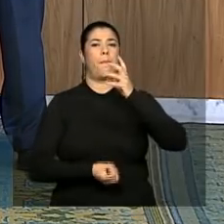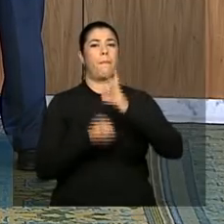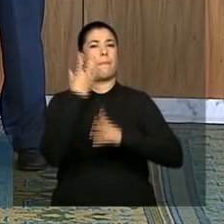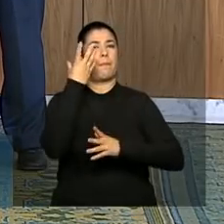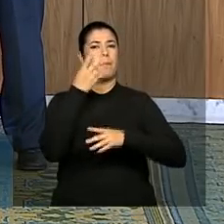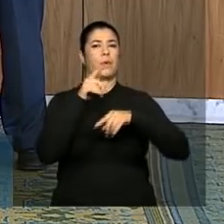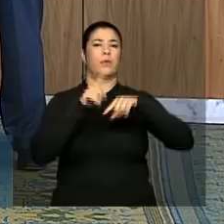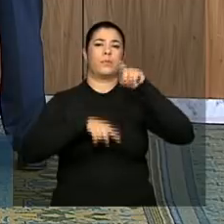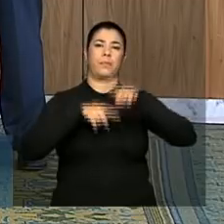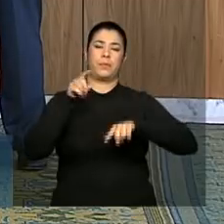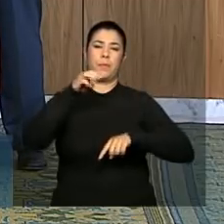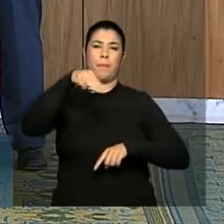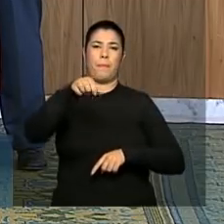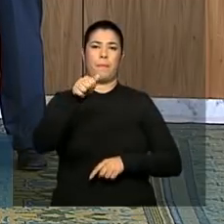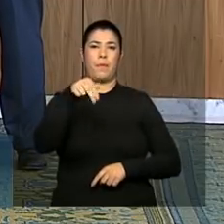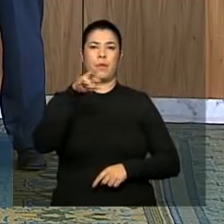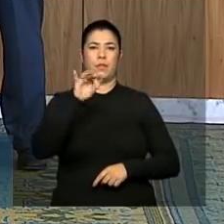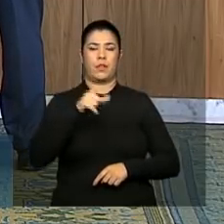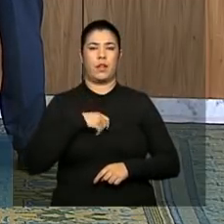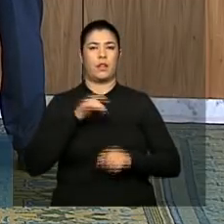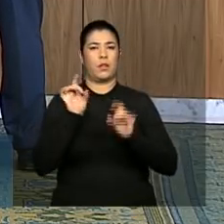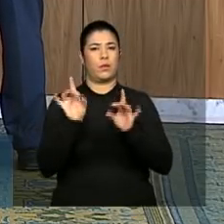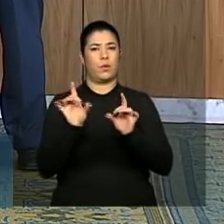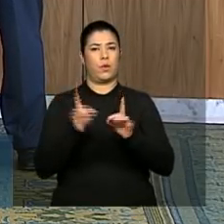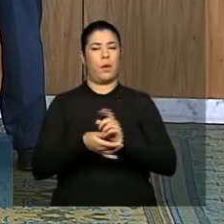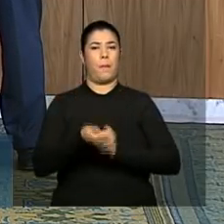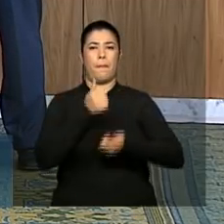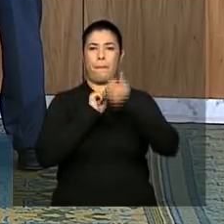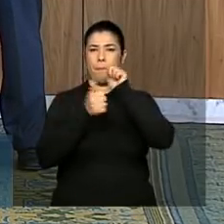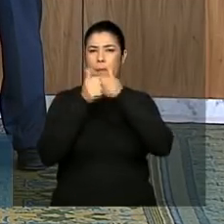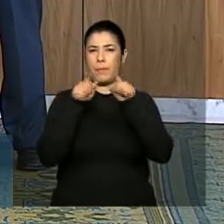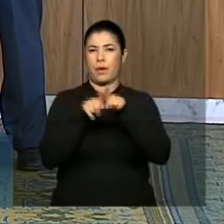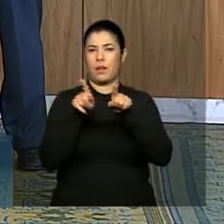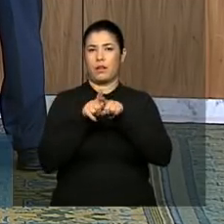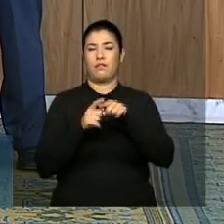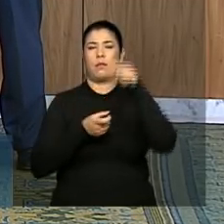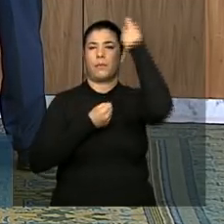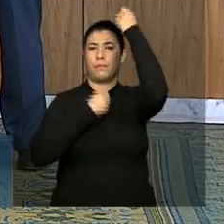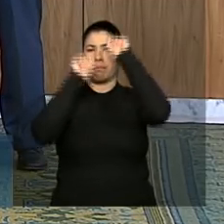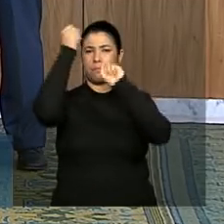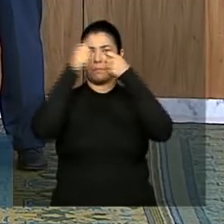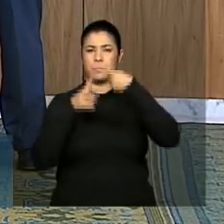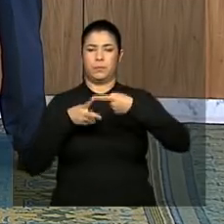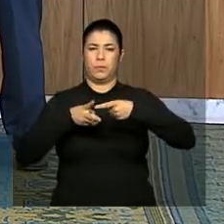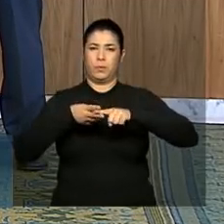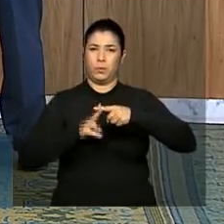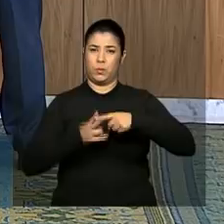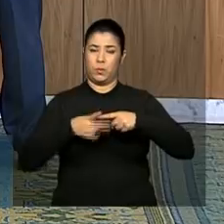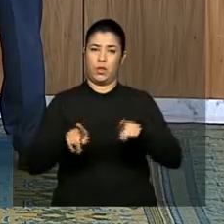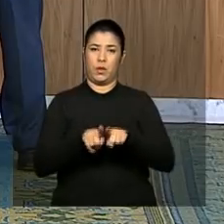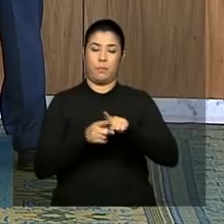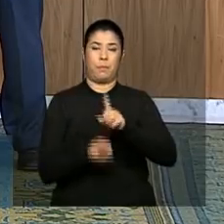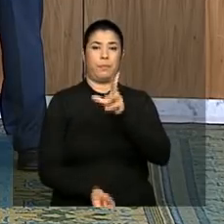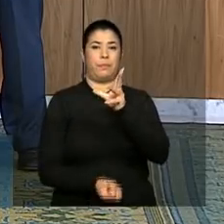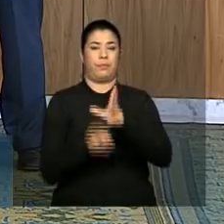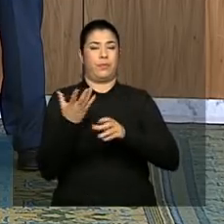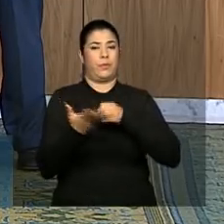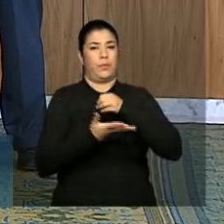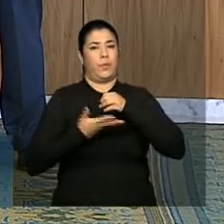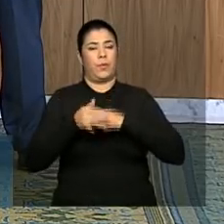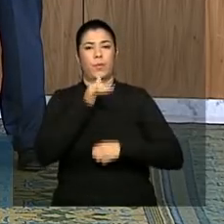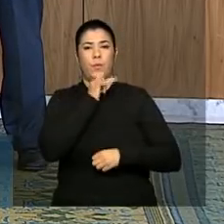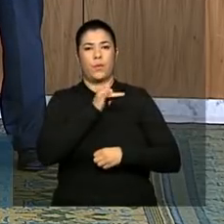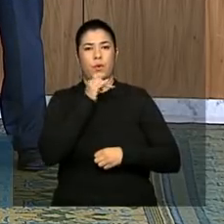manufaturados, com destaque para a venda de bebidas e máquinas mecânicas, além de produtos básicos,